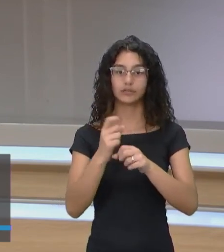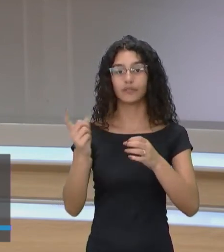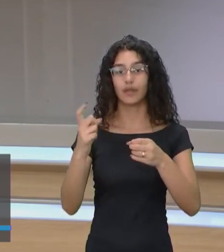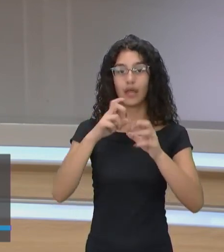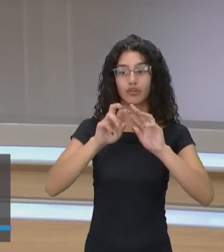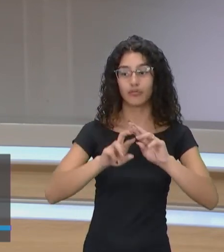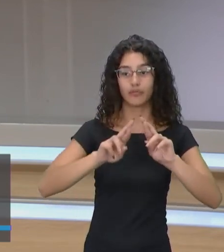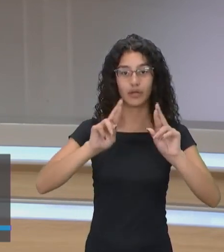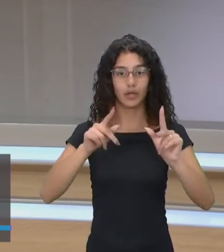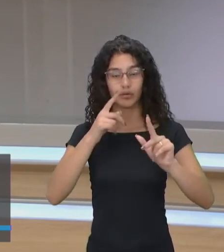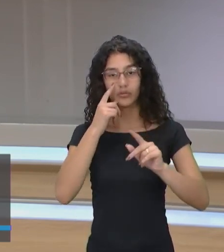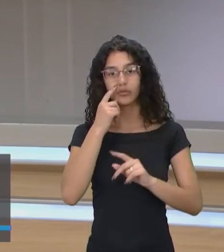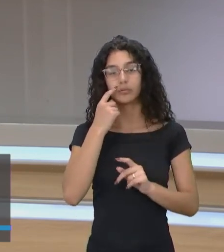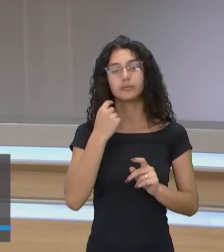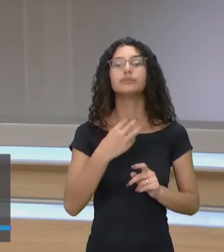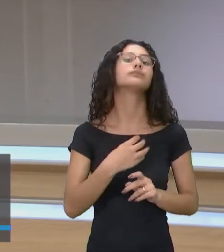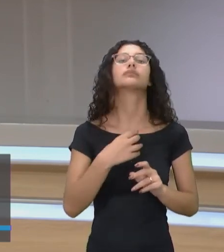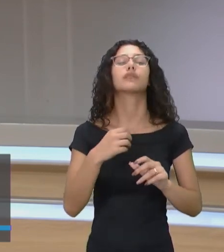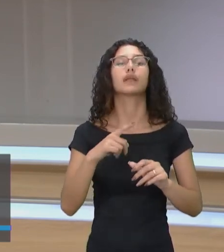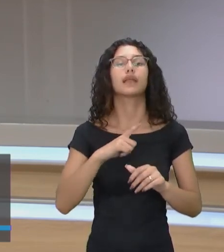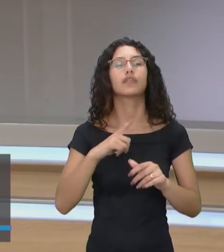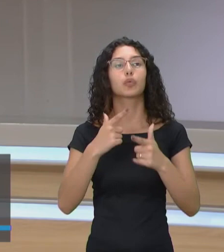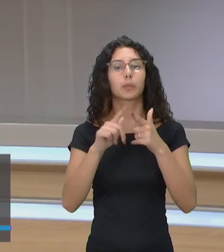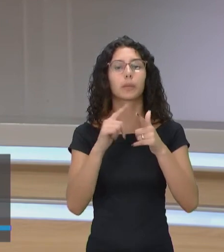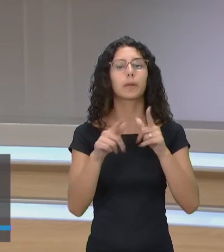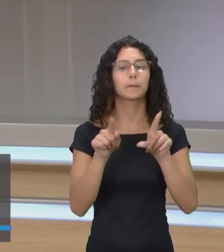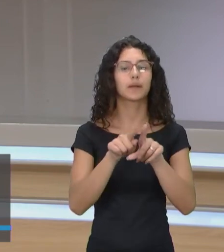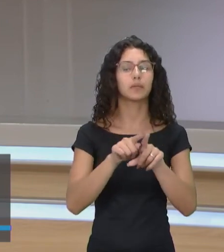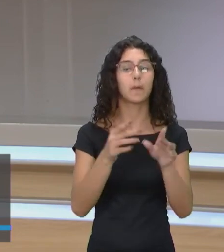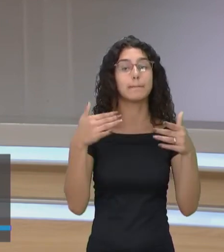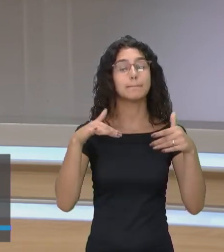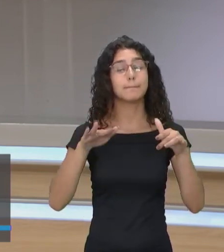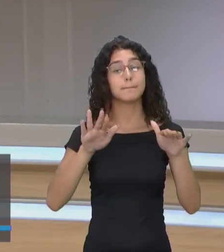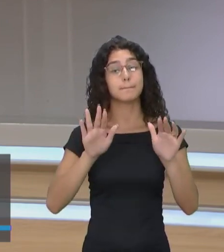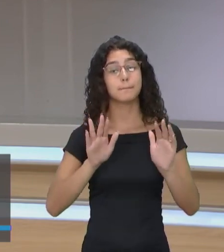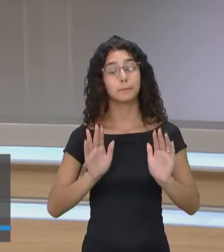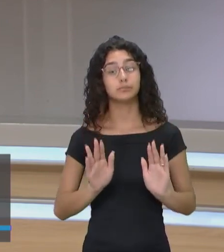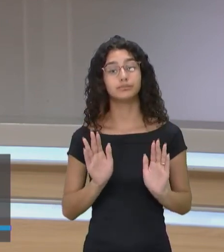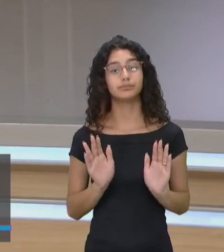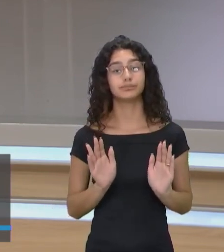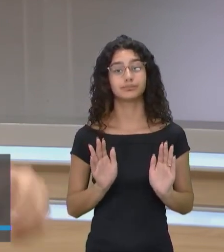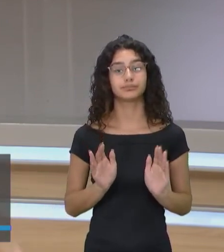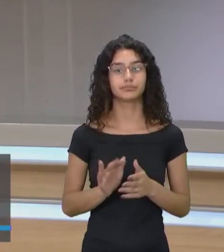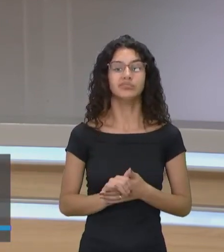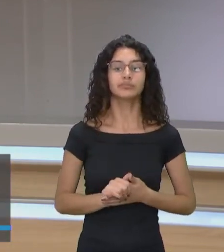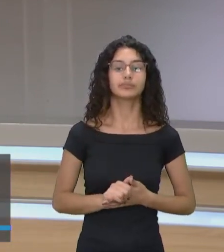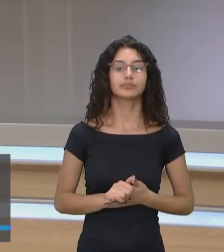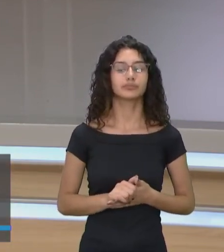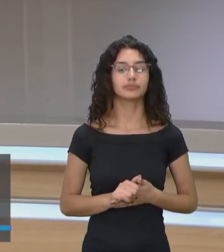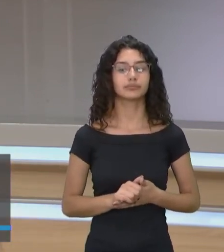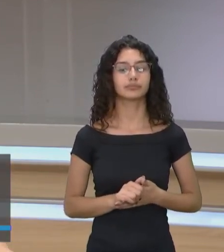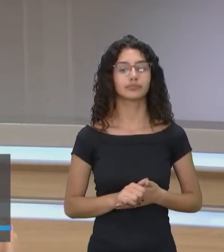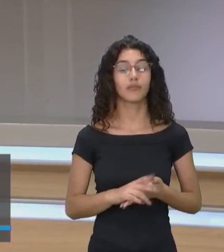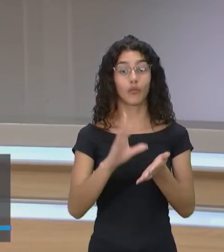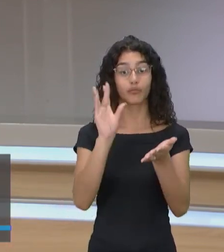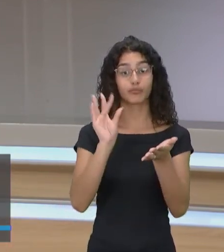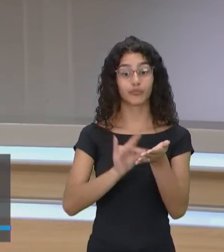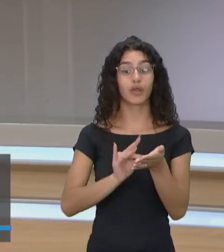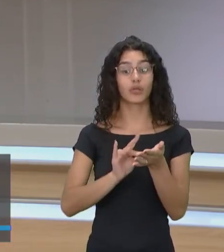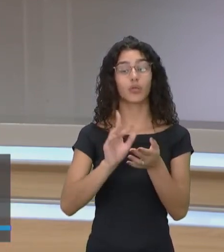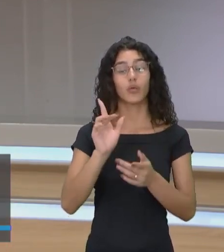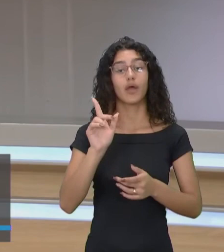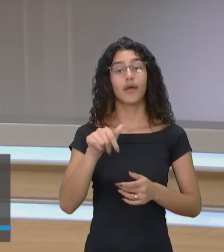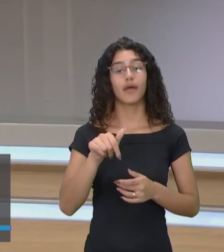parte, de certa forma, isso que gerou a revolta. Mas o fato primordial